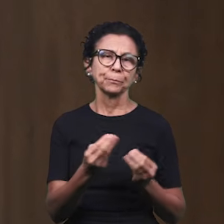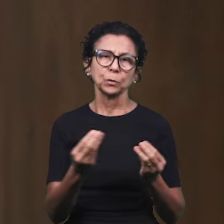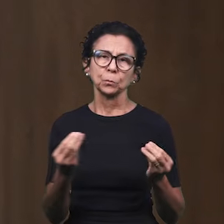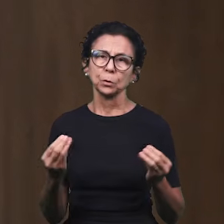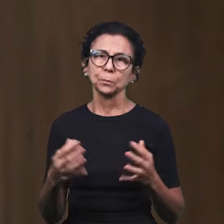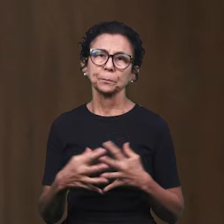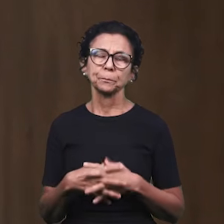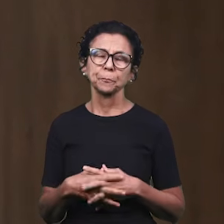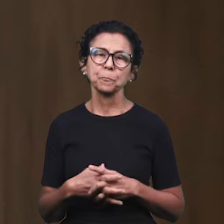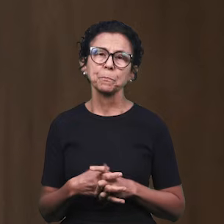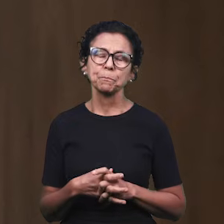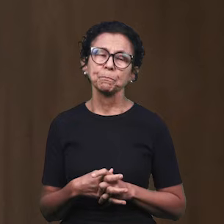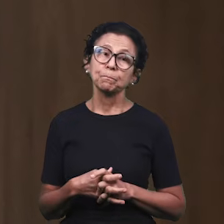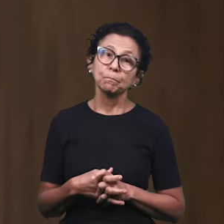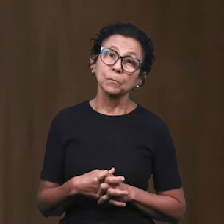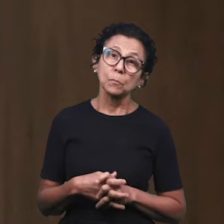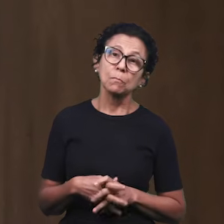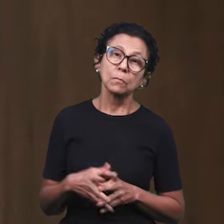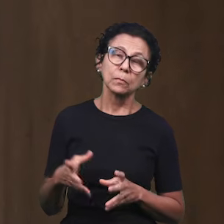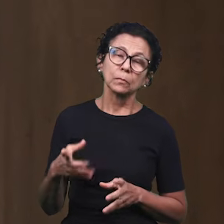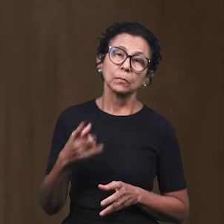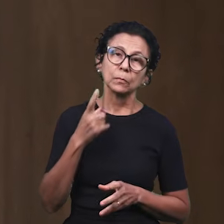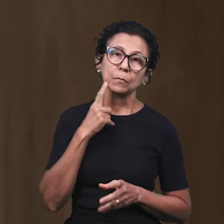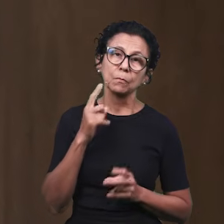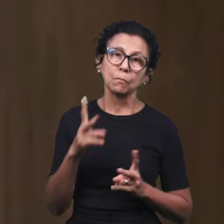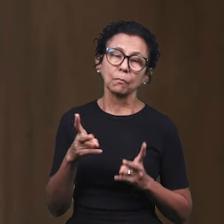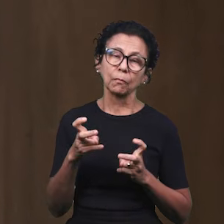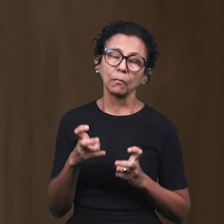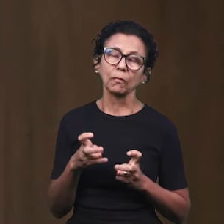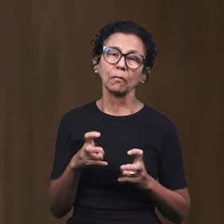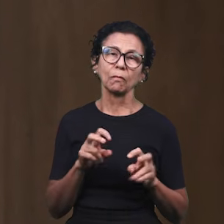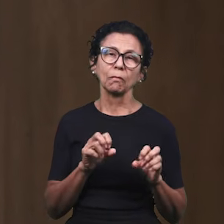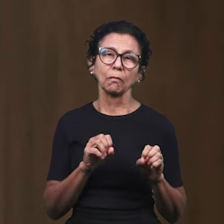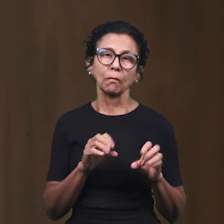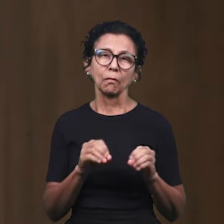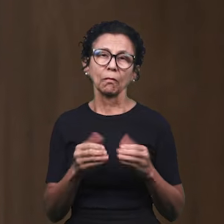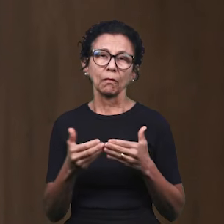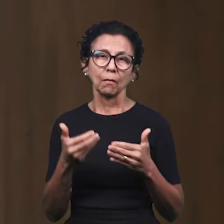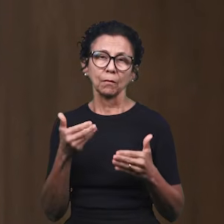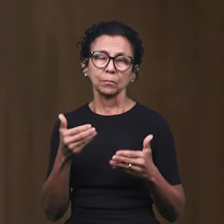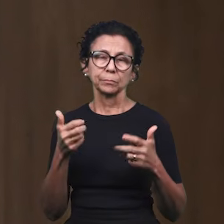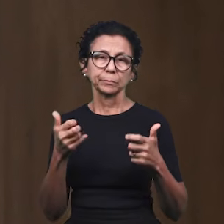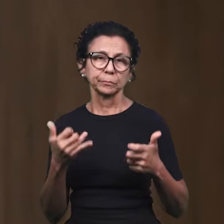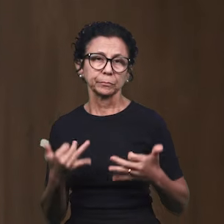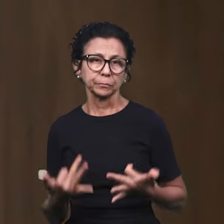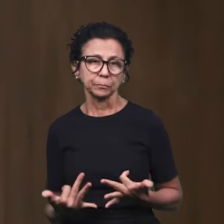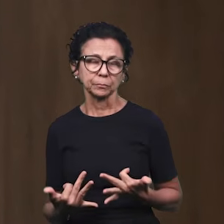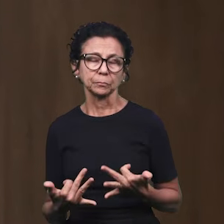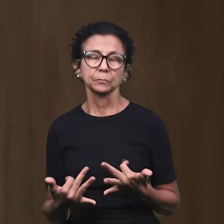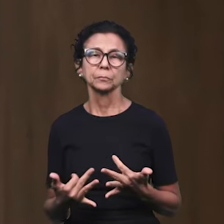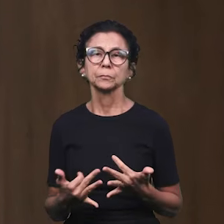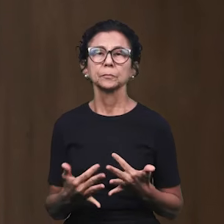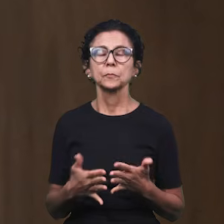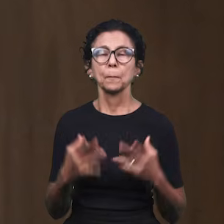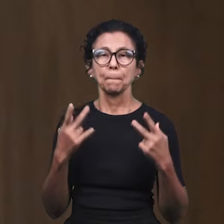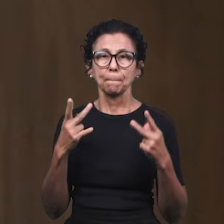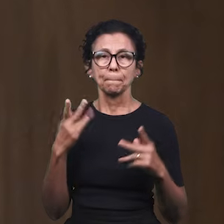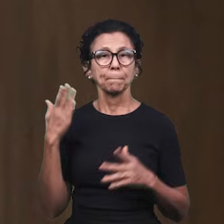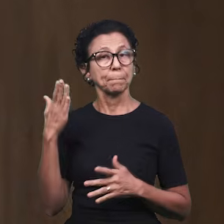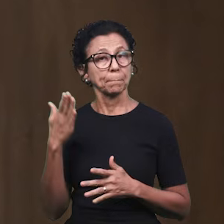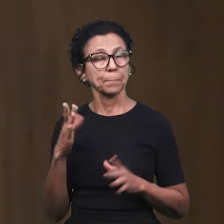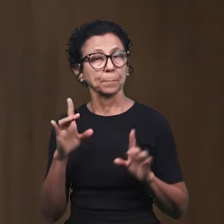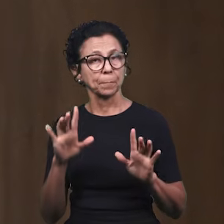nas mensagens desse texto. Às vezes a pessoa pensa assim que a vida dele não está dando certo, como falou